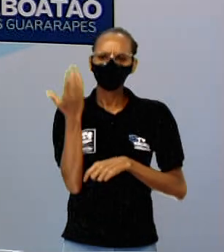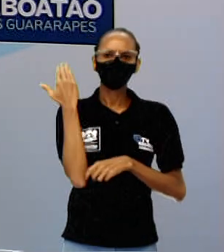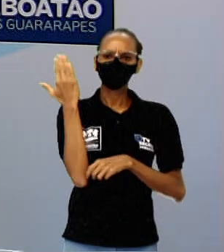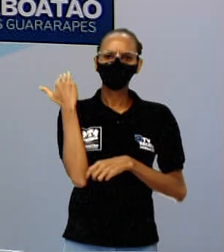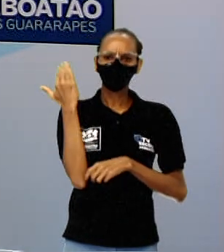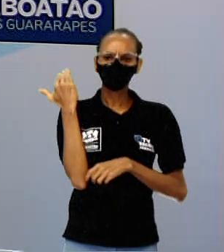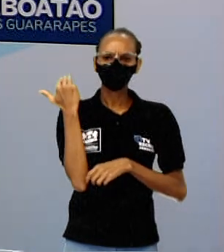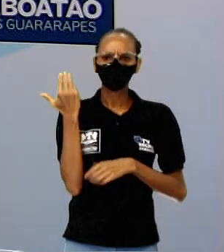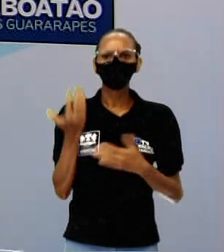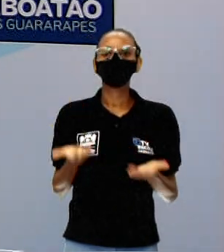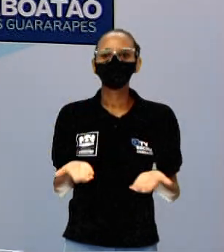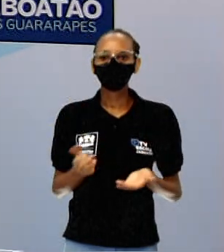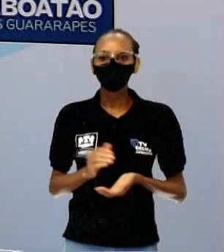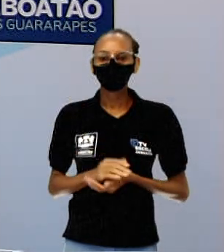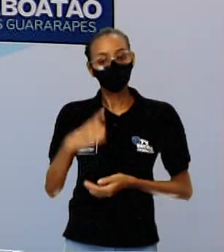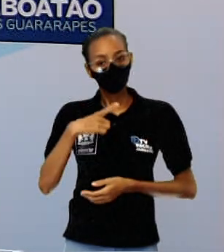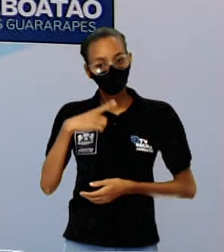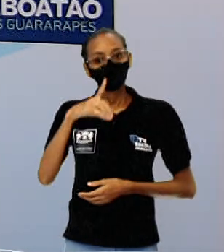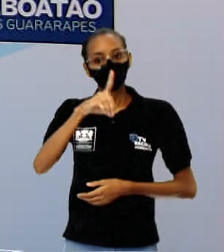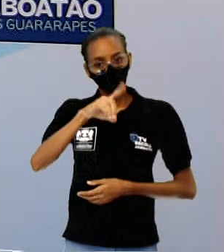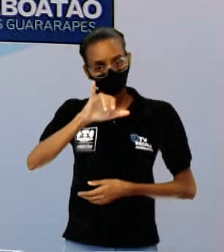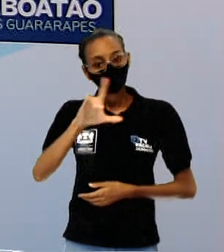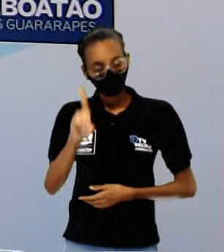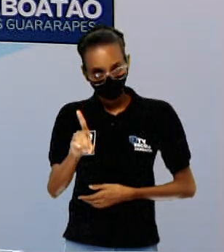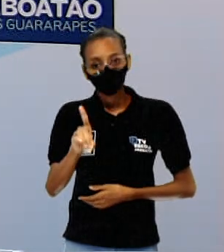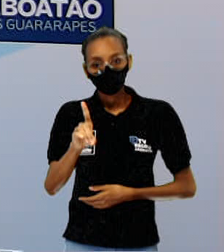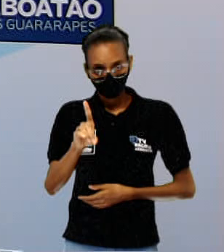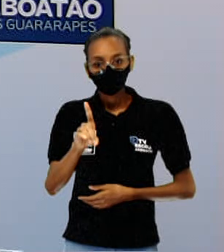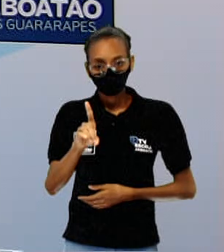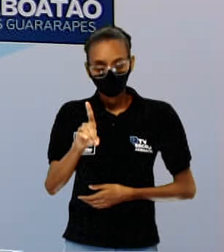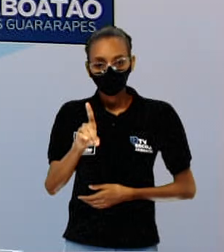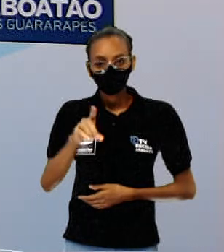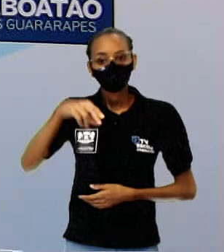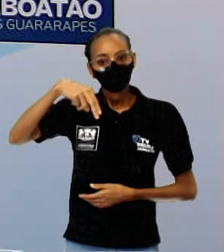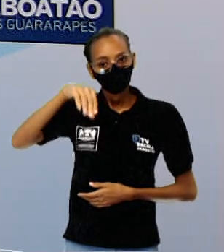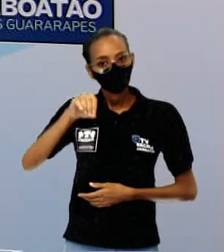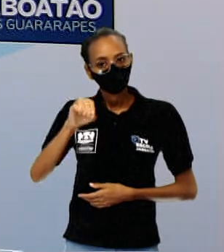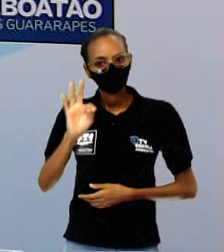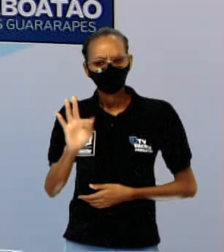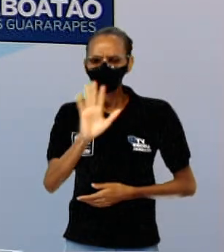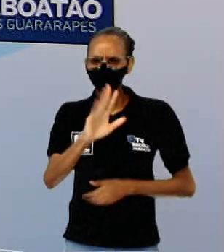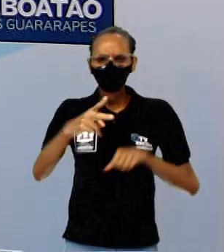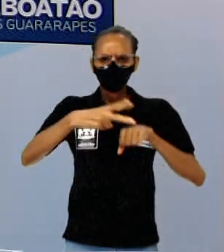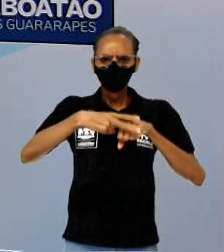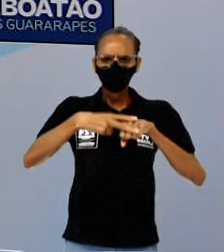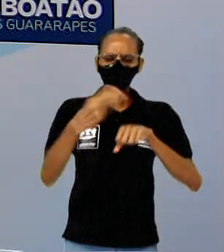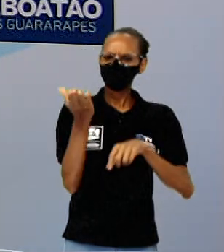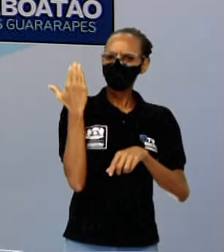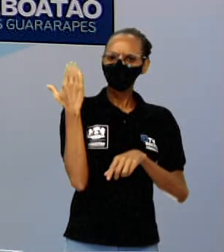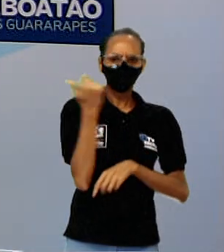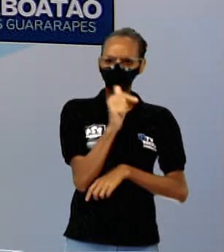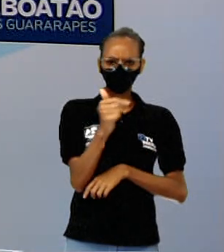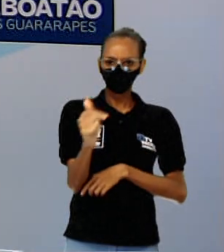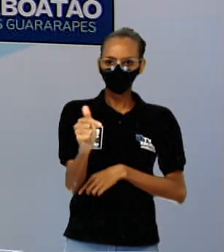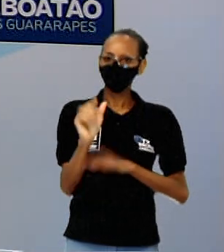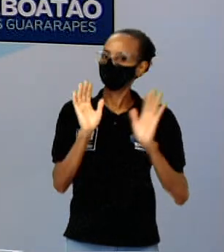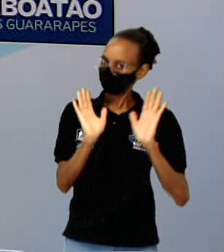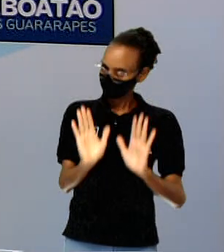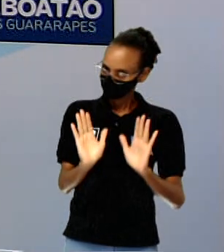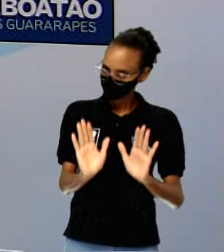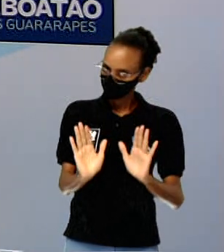passado? Tem o did, como o senhor falou que ia ter, did not, mas os verbos aqui eles não estão no passado. Minha